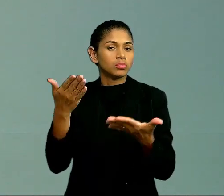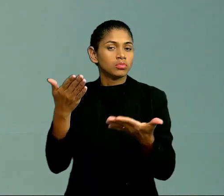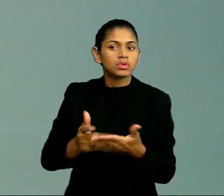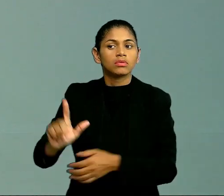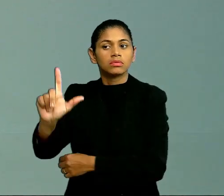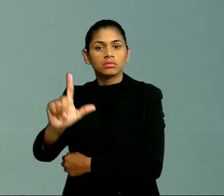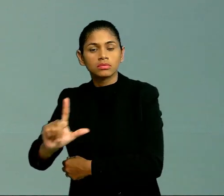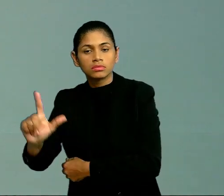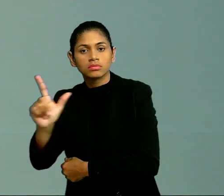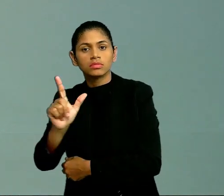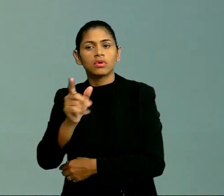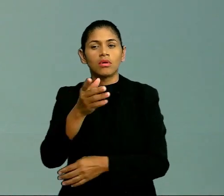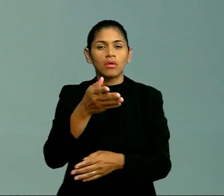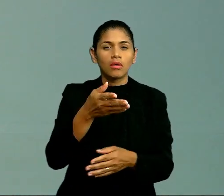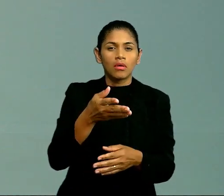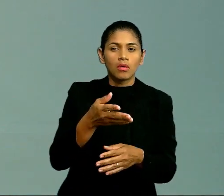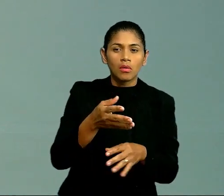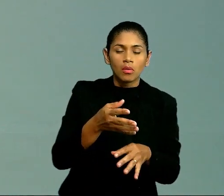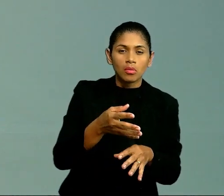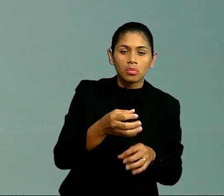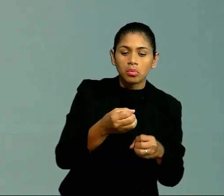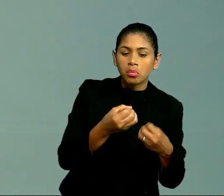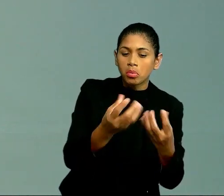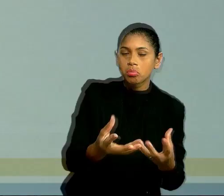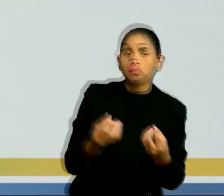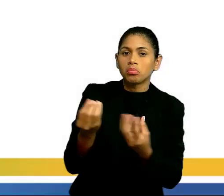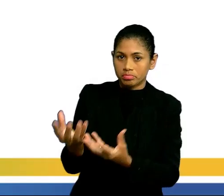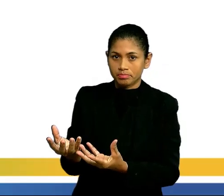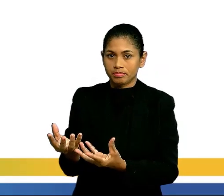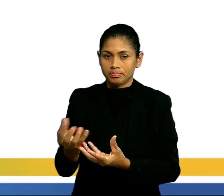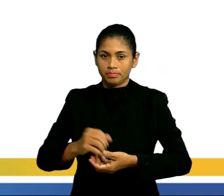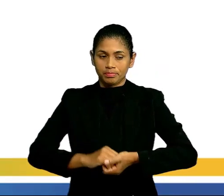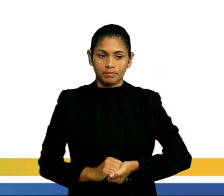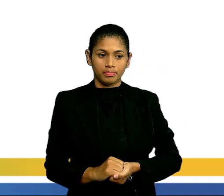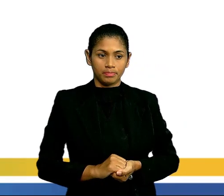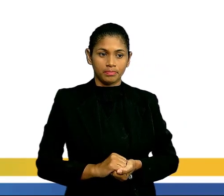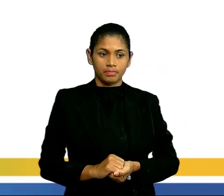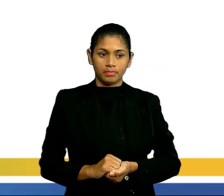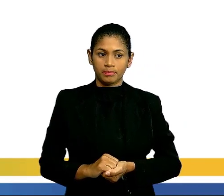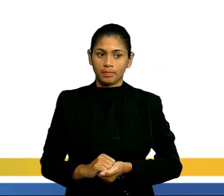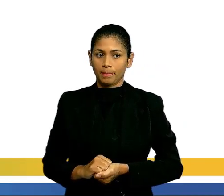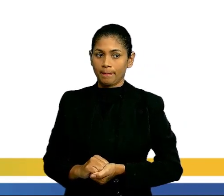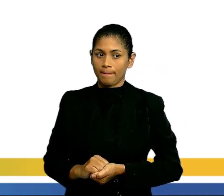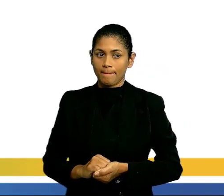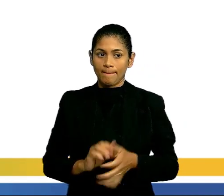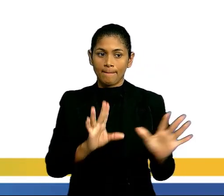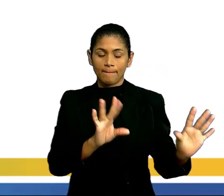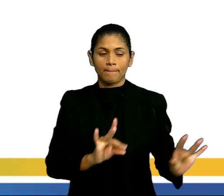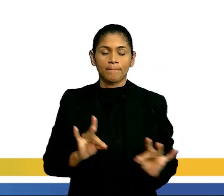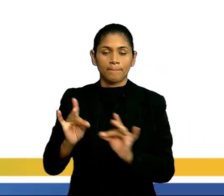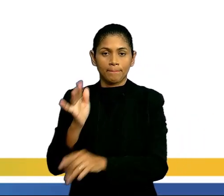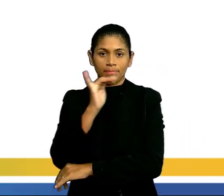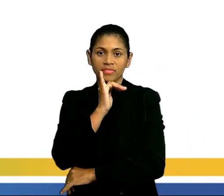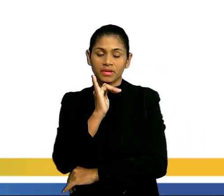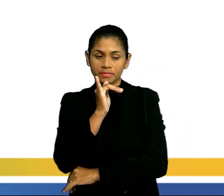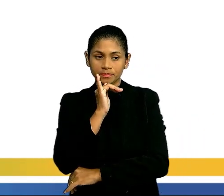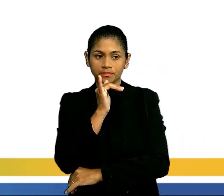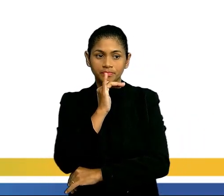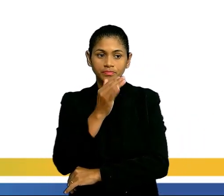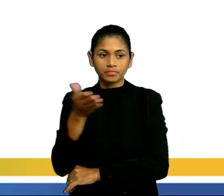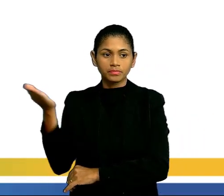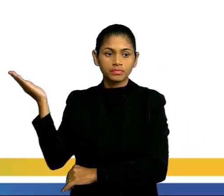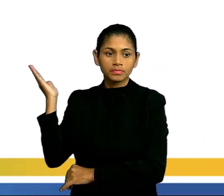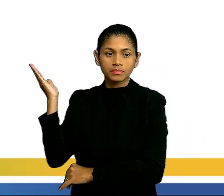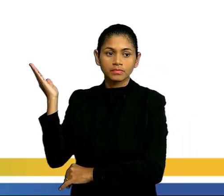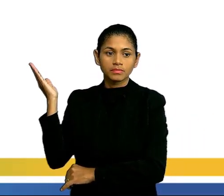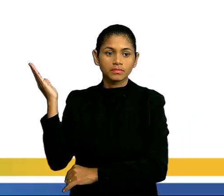de contribuição artística, no geral. Eu trouxe a exemplo esse produzido